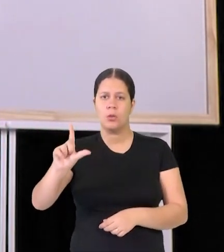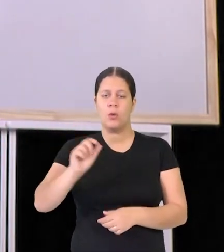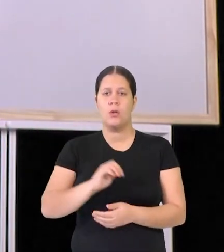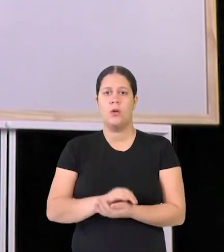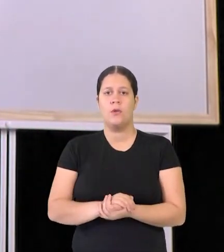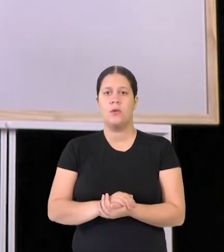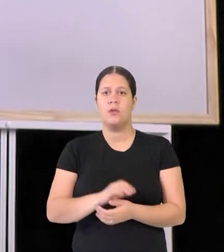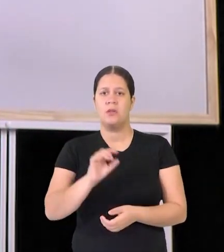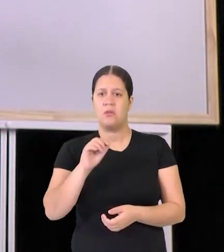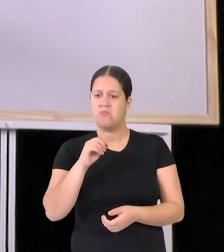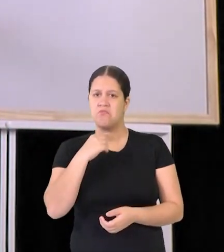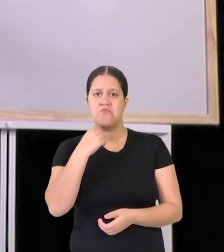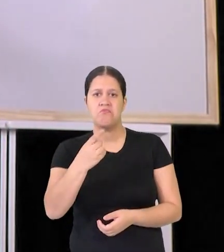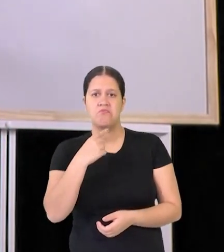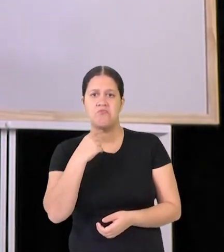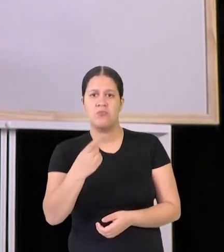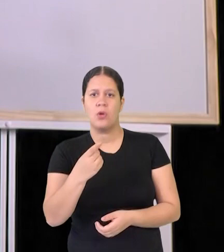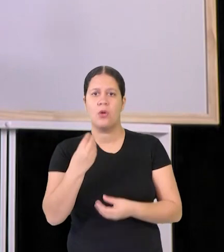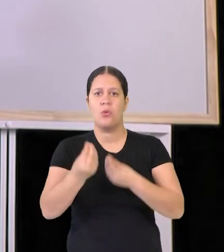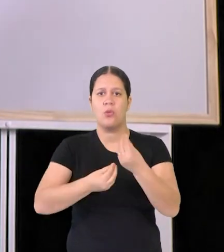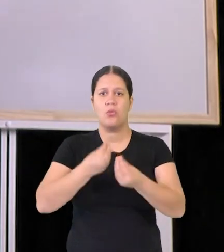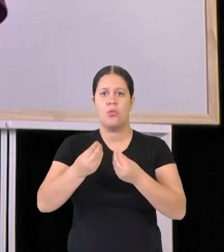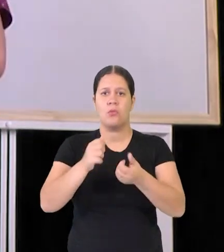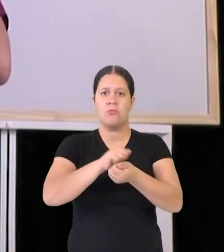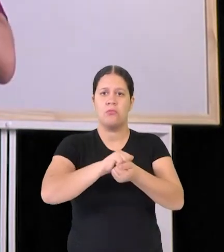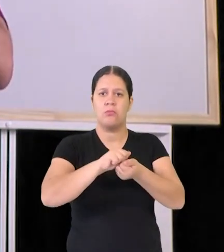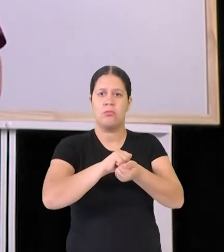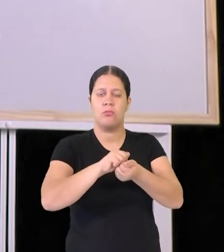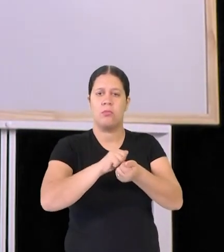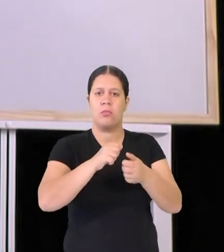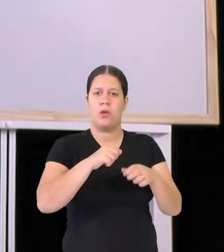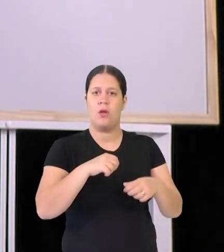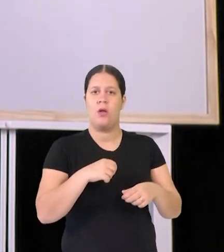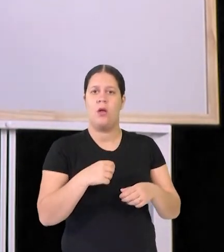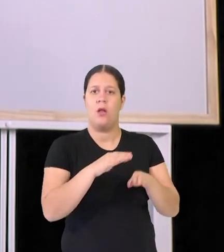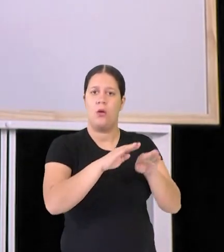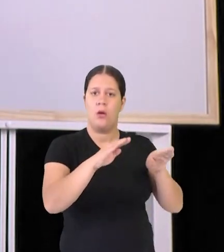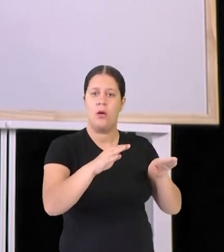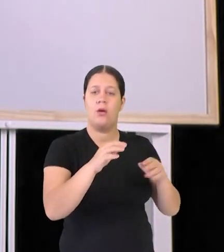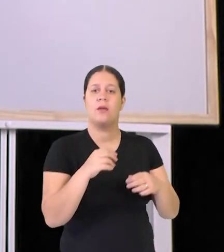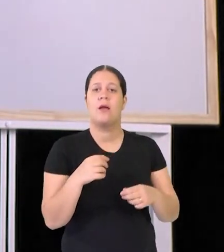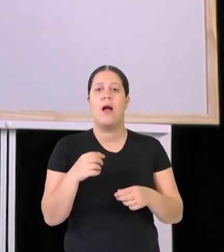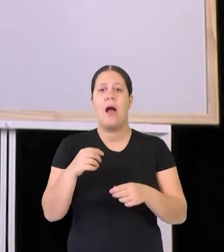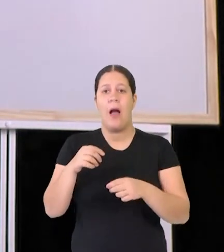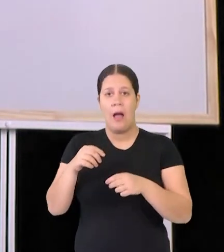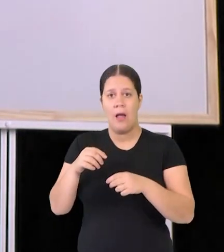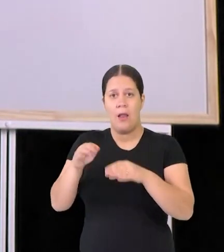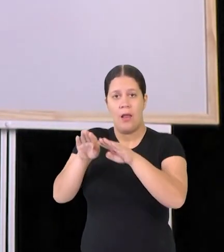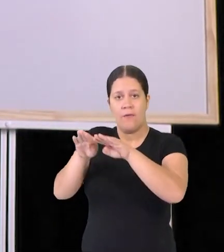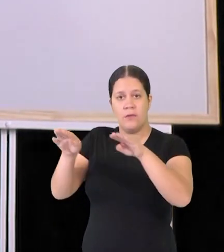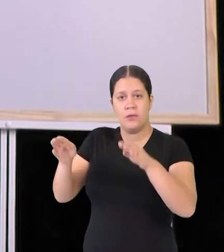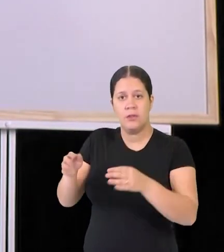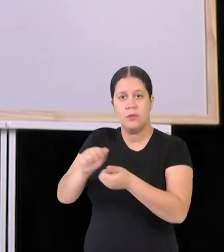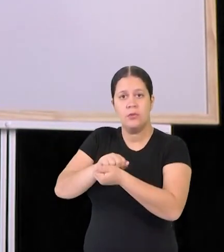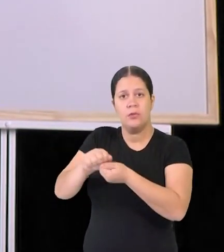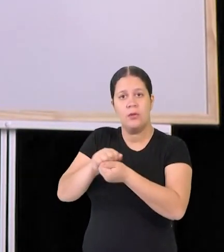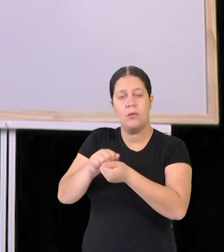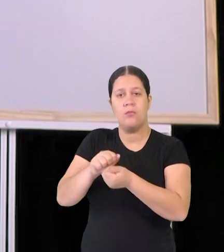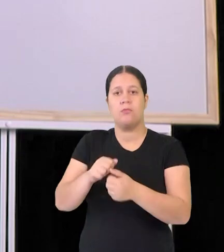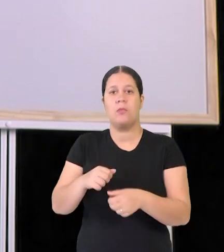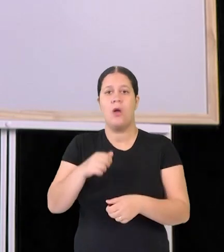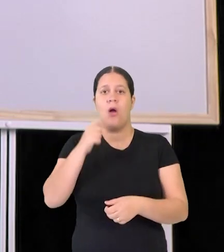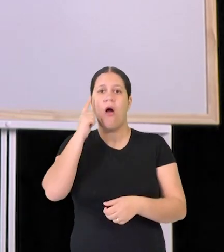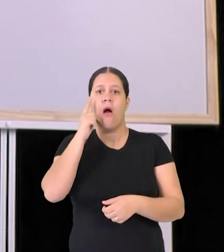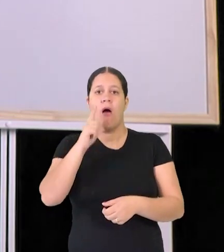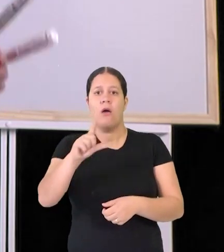litros, insuficientes para o consumo da lavanderia. Ou seja, o que ele está querendo dizer é o seguinte: a lavanderia, ela consome muito mais